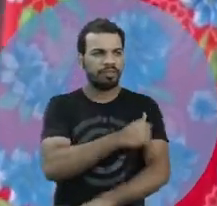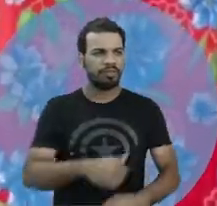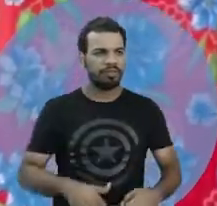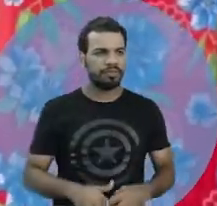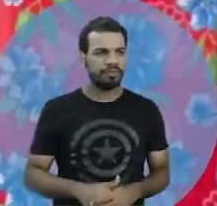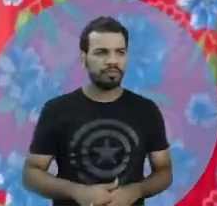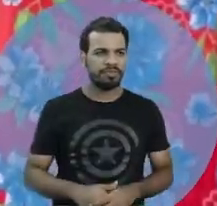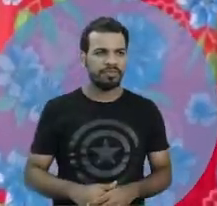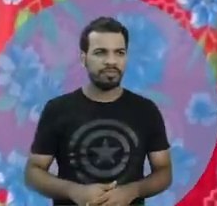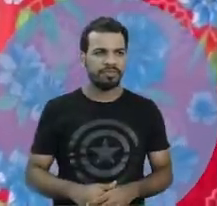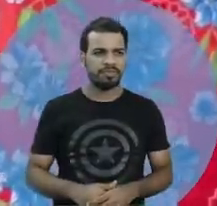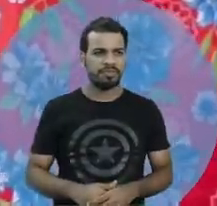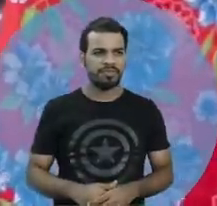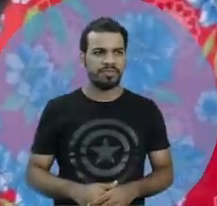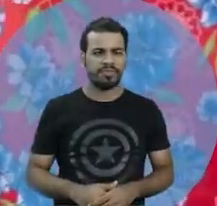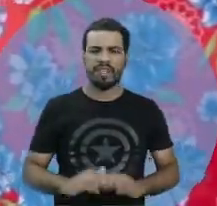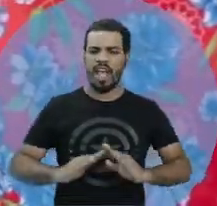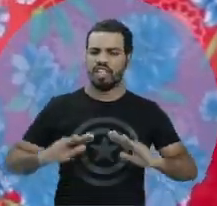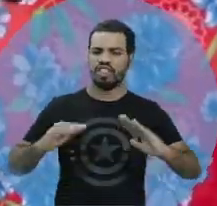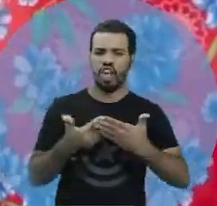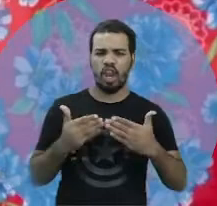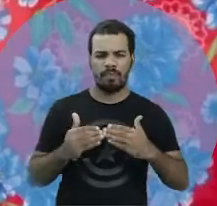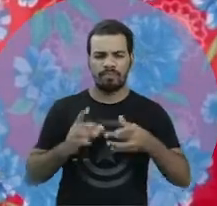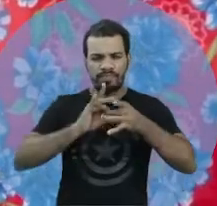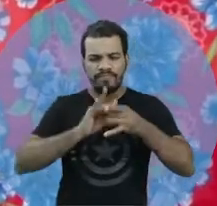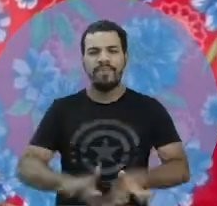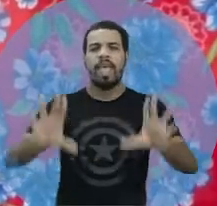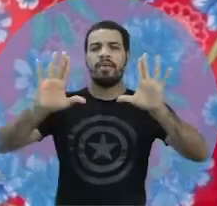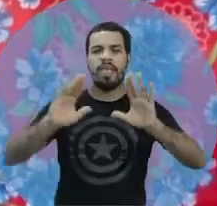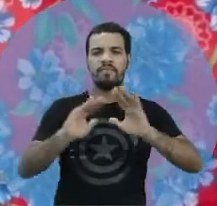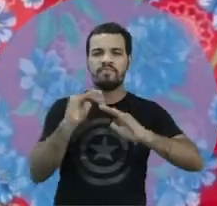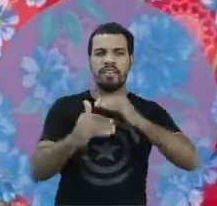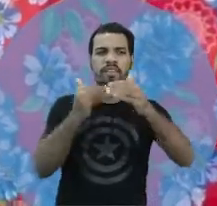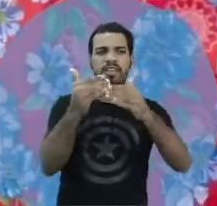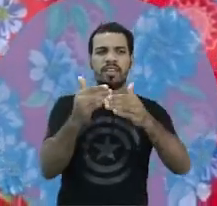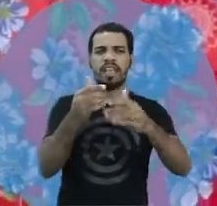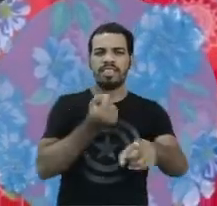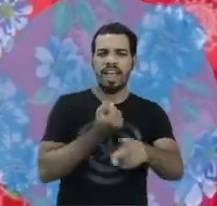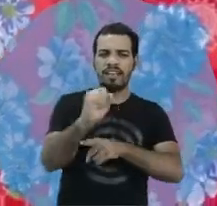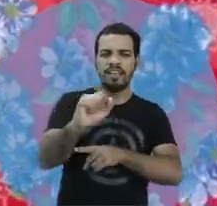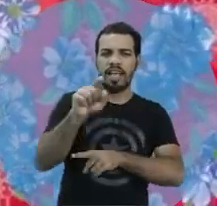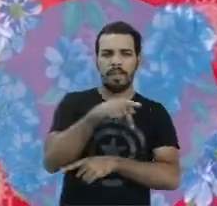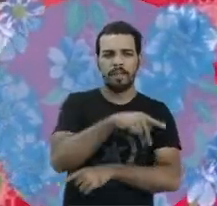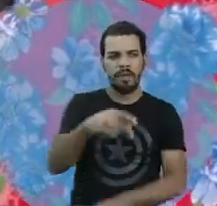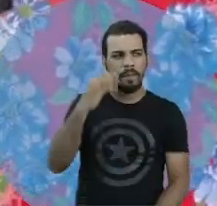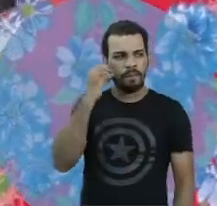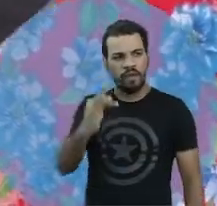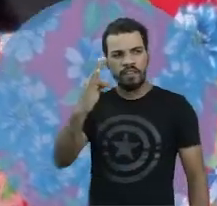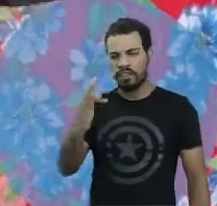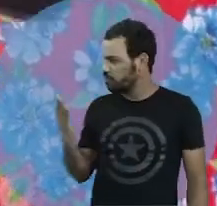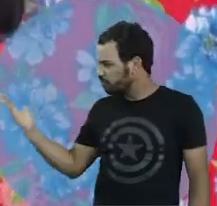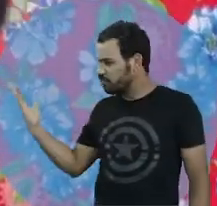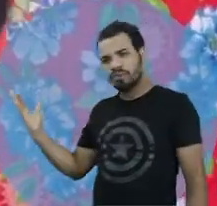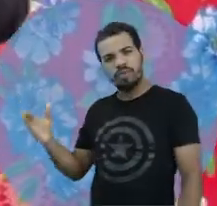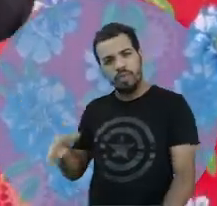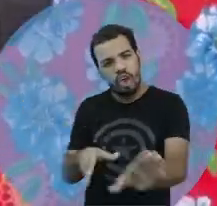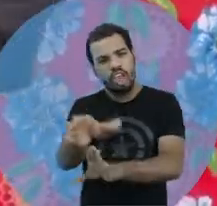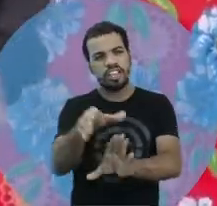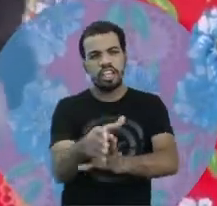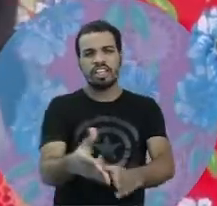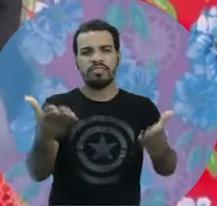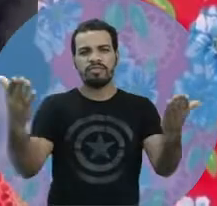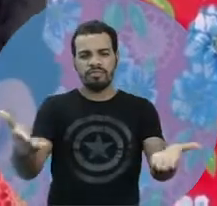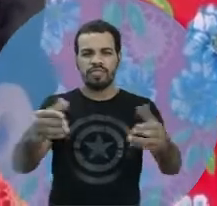A escola progressista, libertadora, defende a ideia do professor e orientador, levando o educando